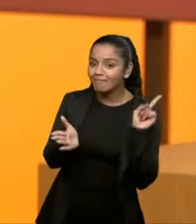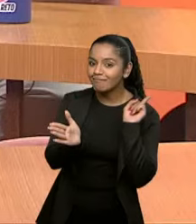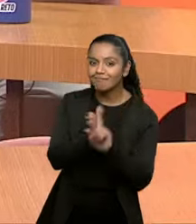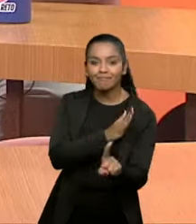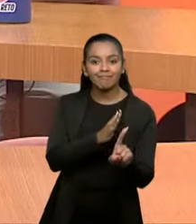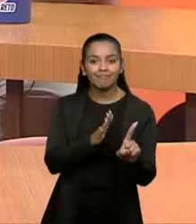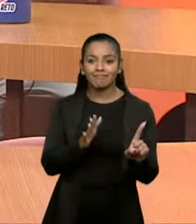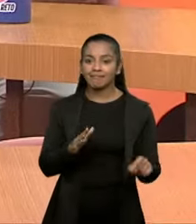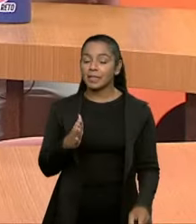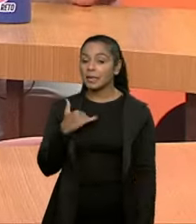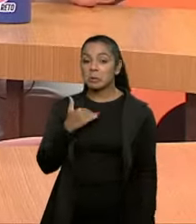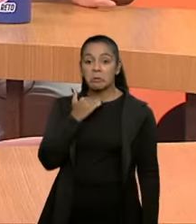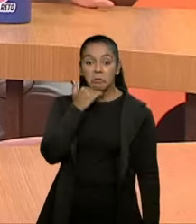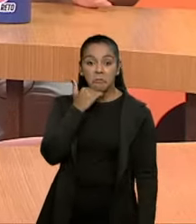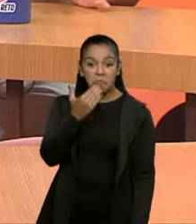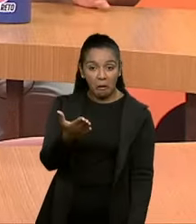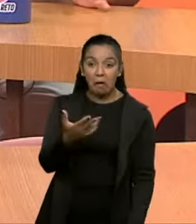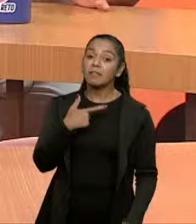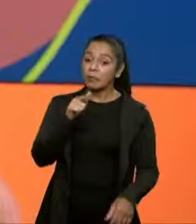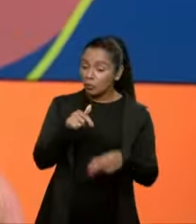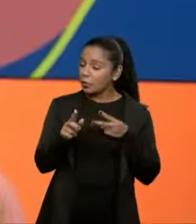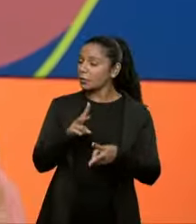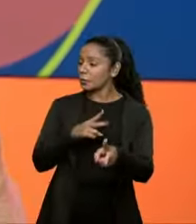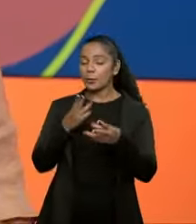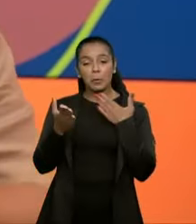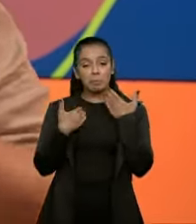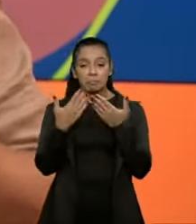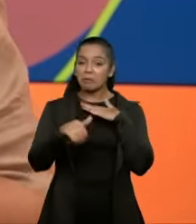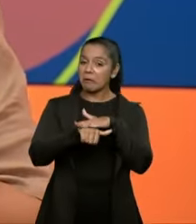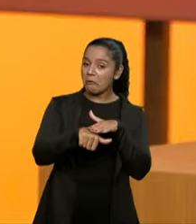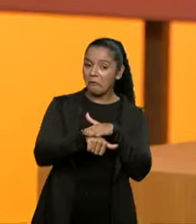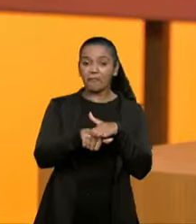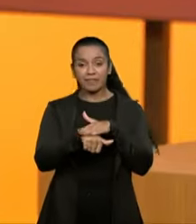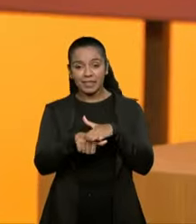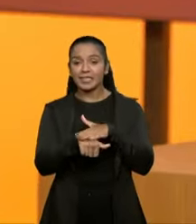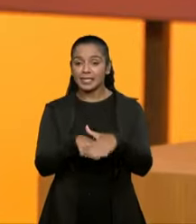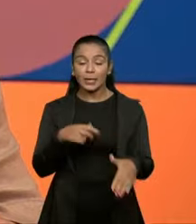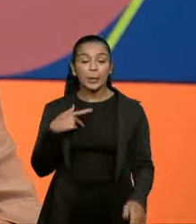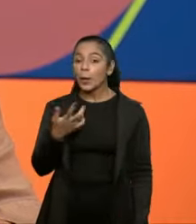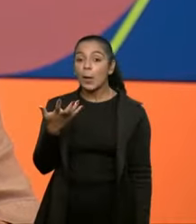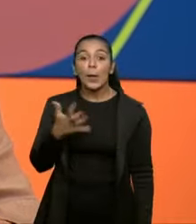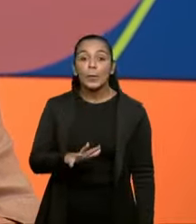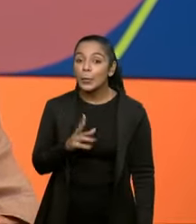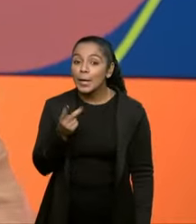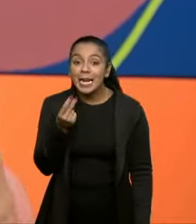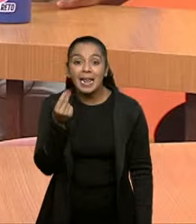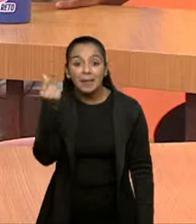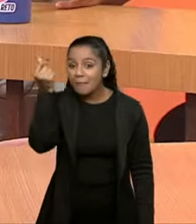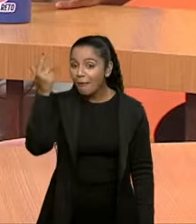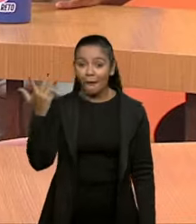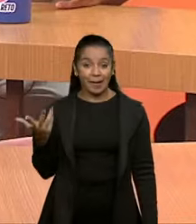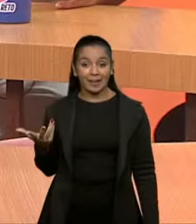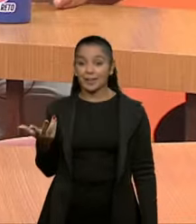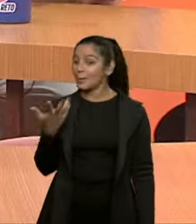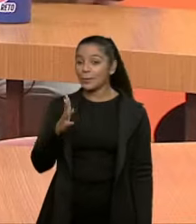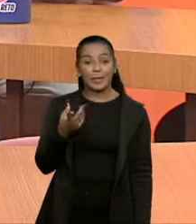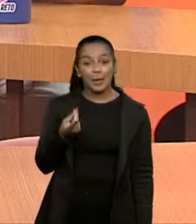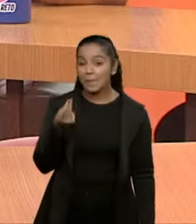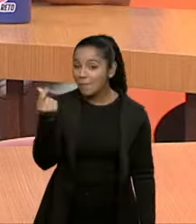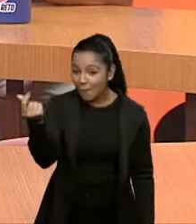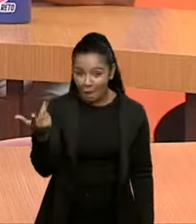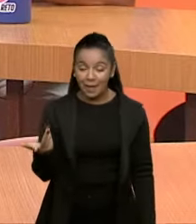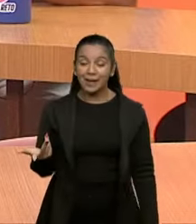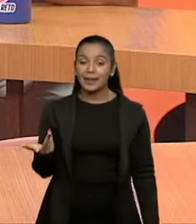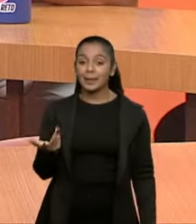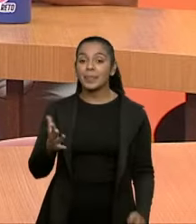F. E a gente continuou trocando ideia que e conversando. Maravilha! Eu não queria ir embora de lá. É muito além do que a gente queria ir embora de lá. Uma